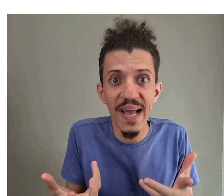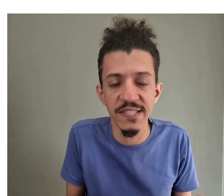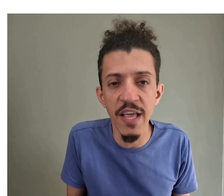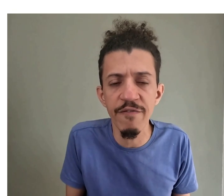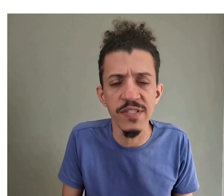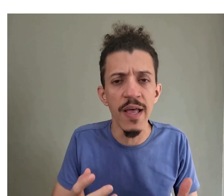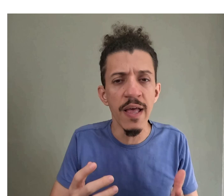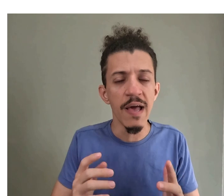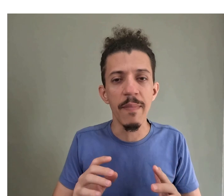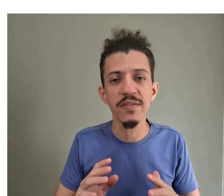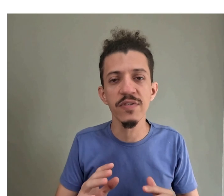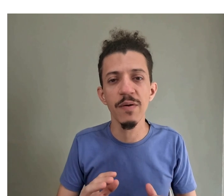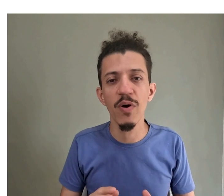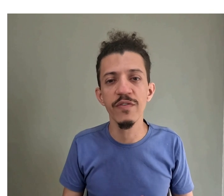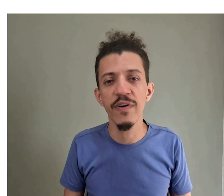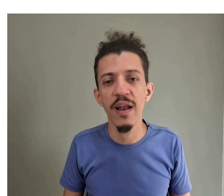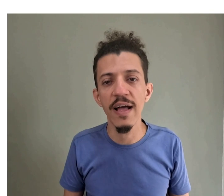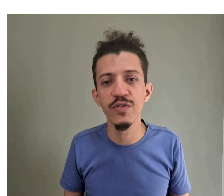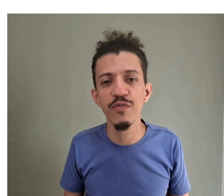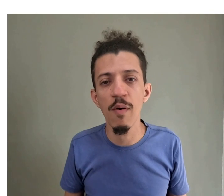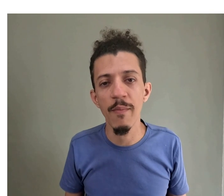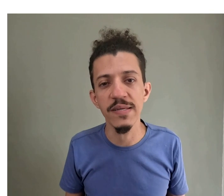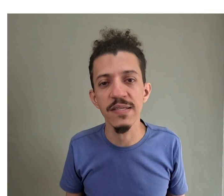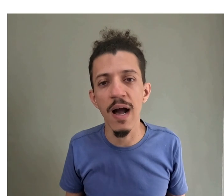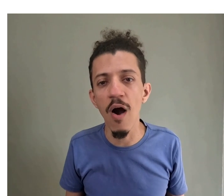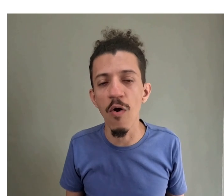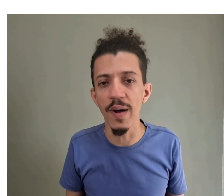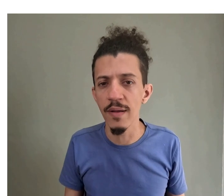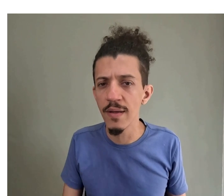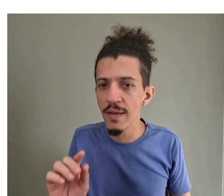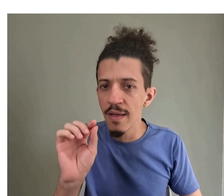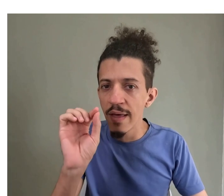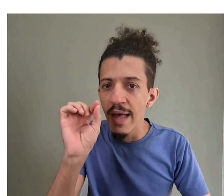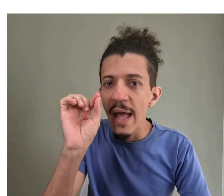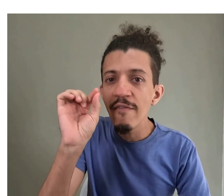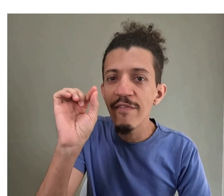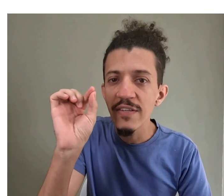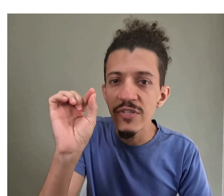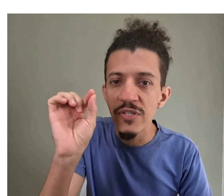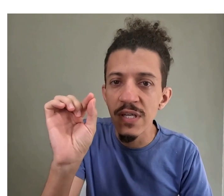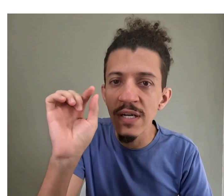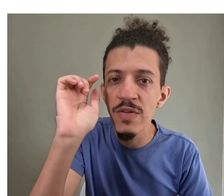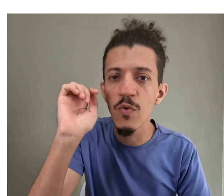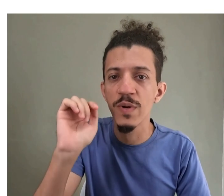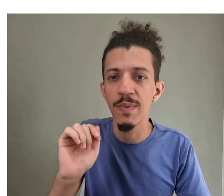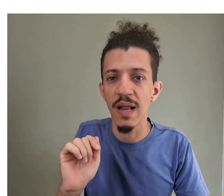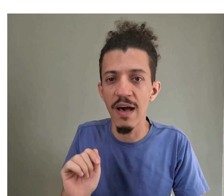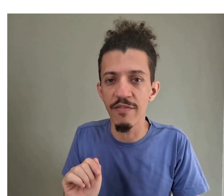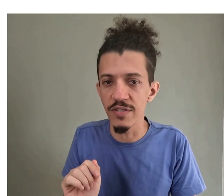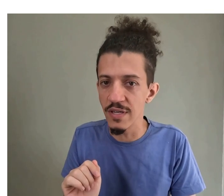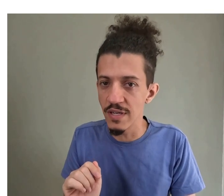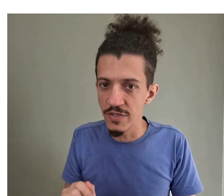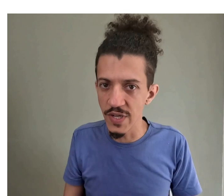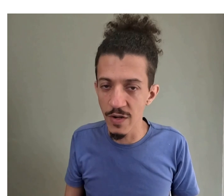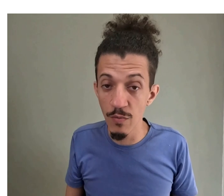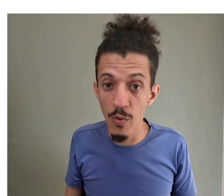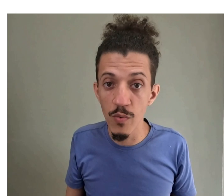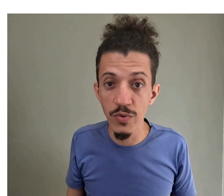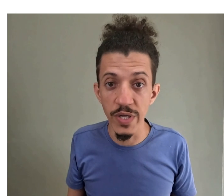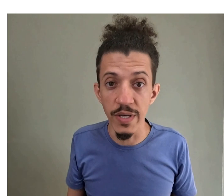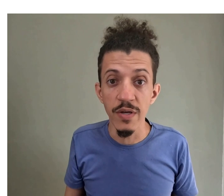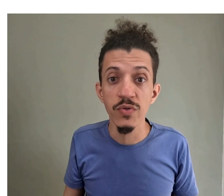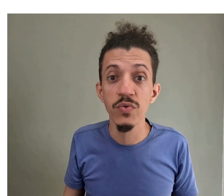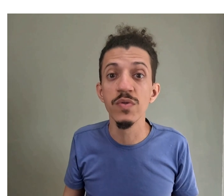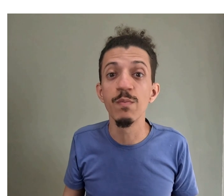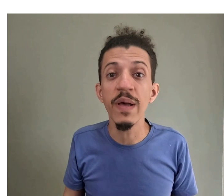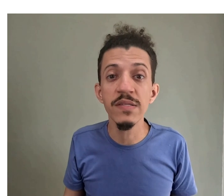com mais ênfase, mas você pode falar de forma mais calma, enfatizando algumas palavras, gerando um pouco